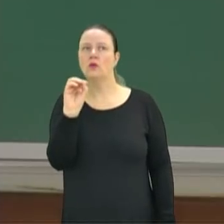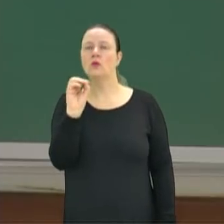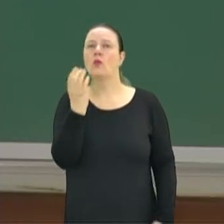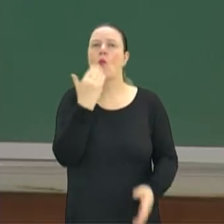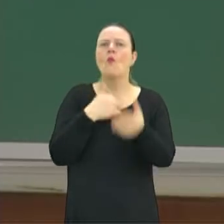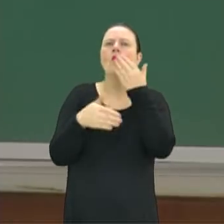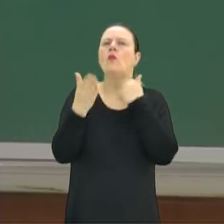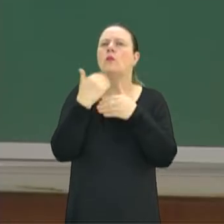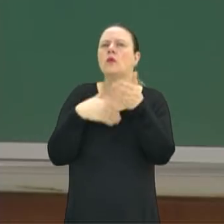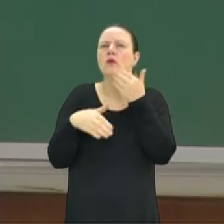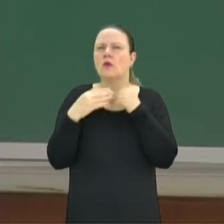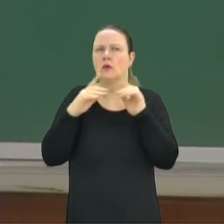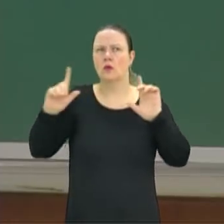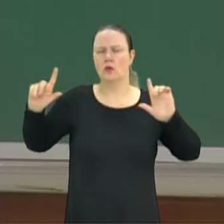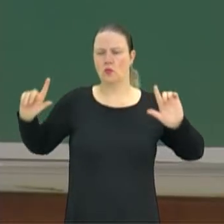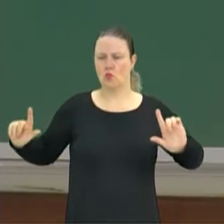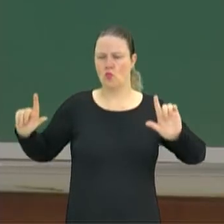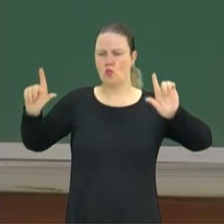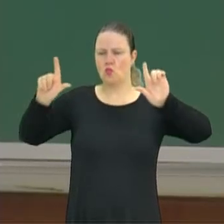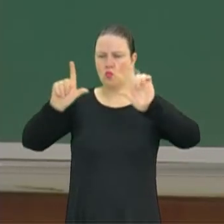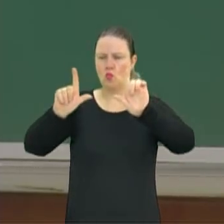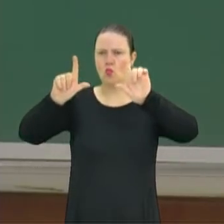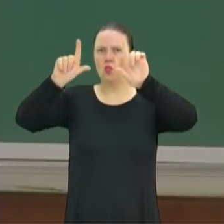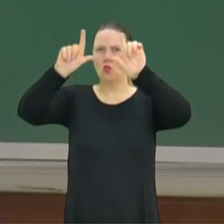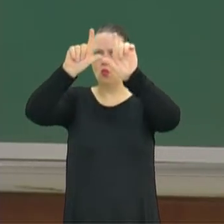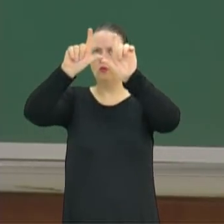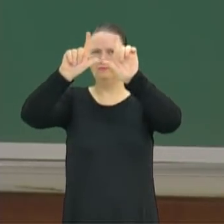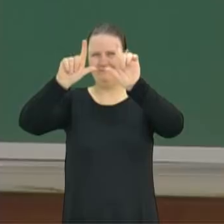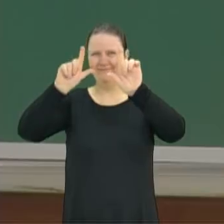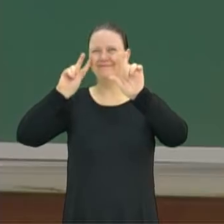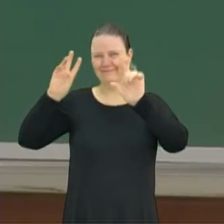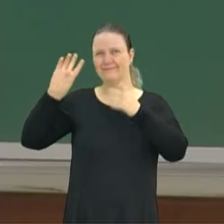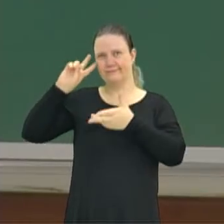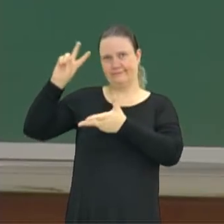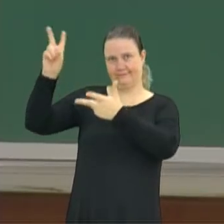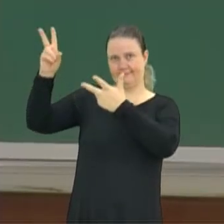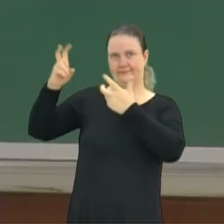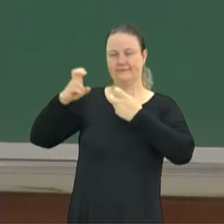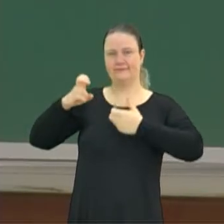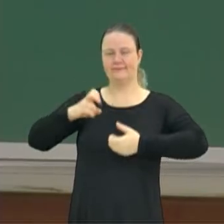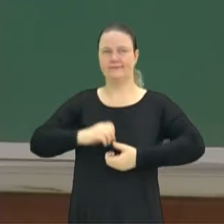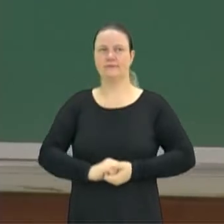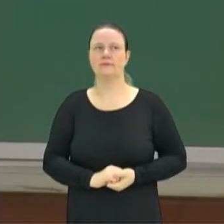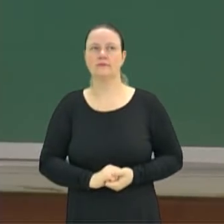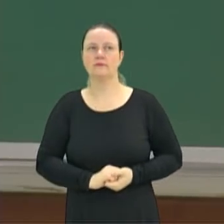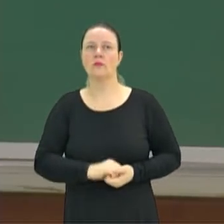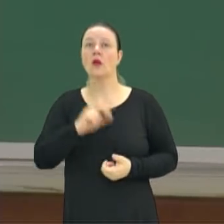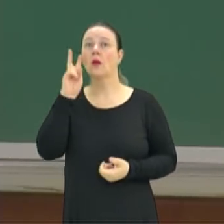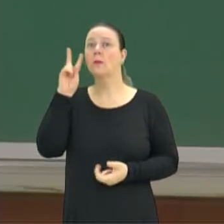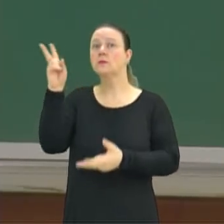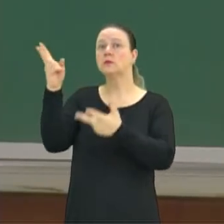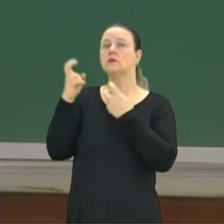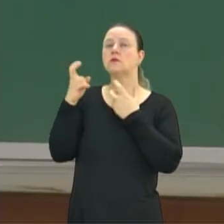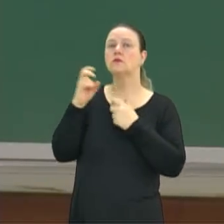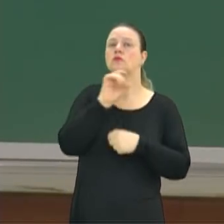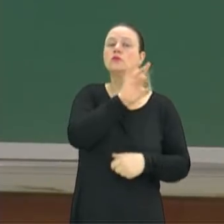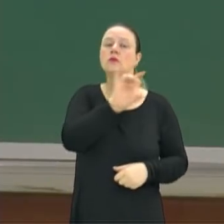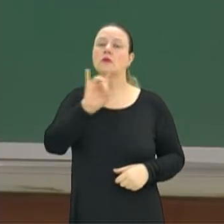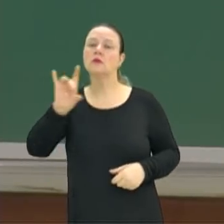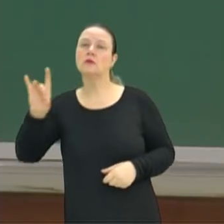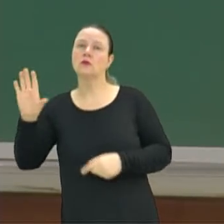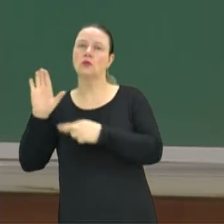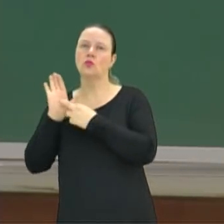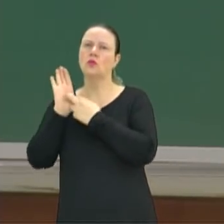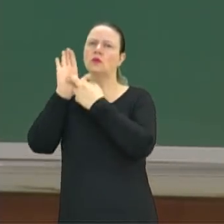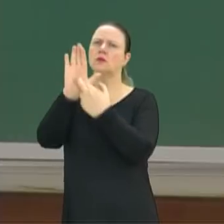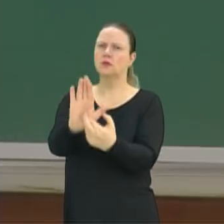uma energia ali de 40 quilocalorias por metro quadrado ao ano. Então veja que cada uma delas está representando uma